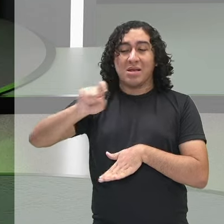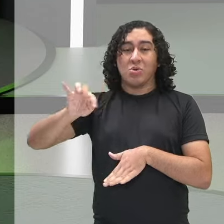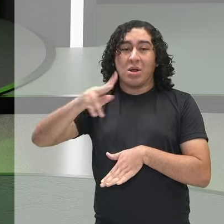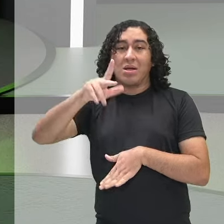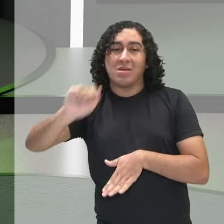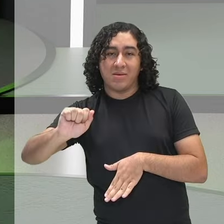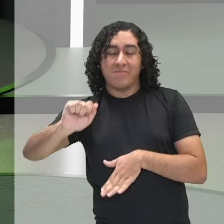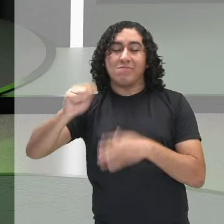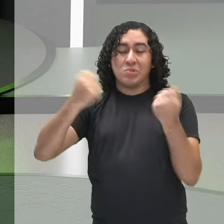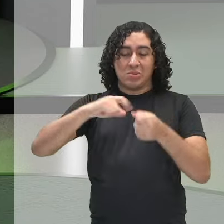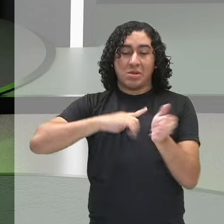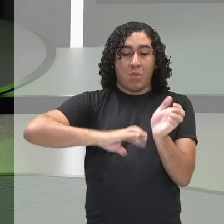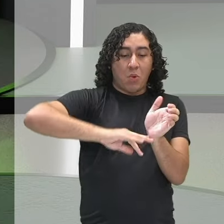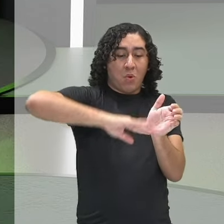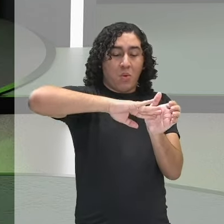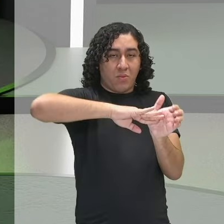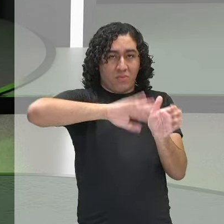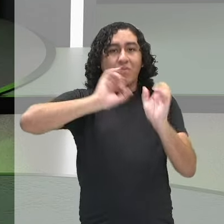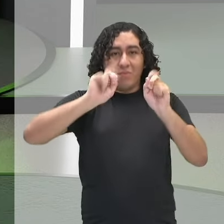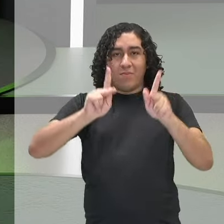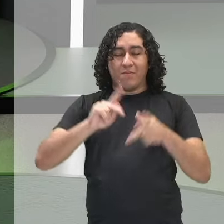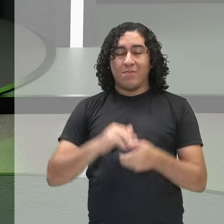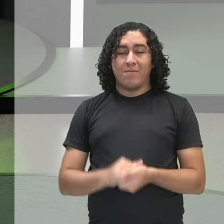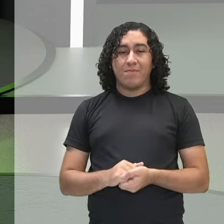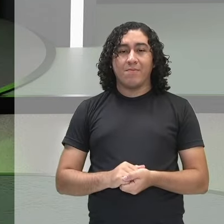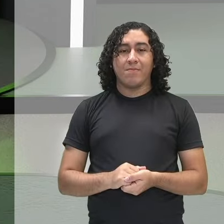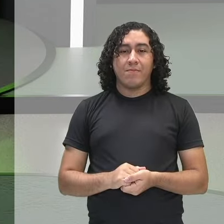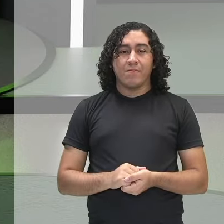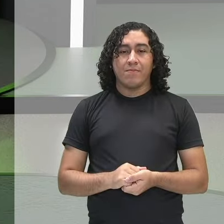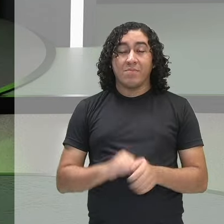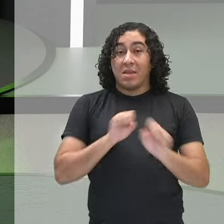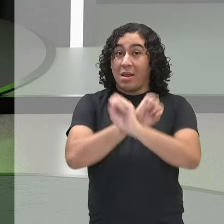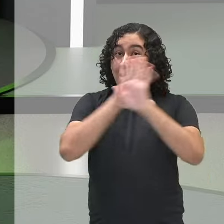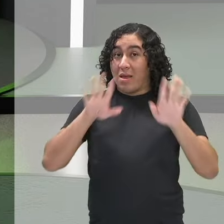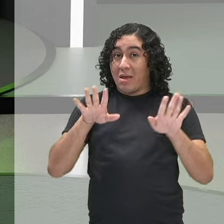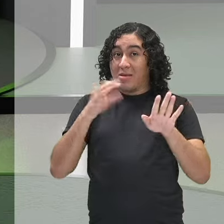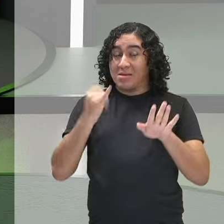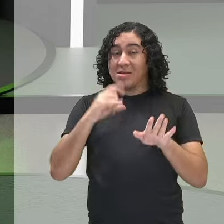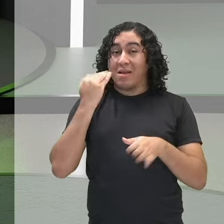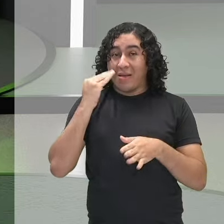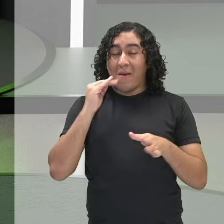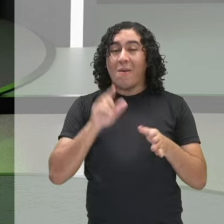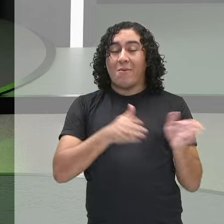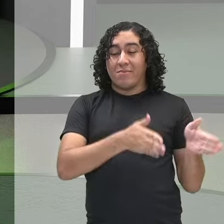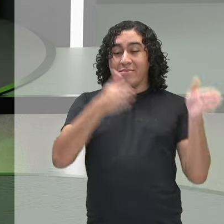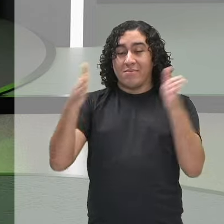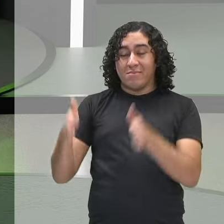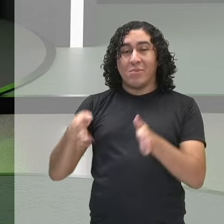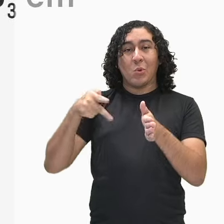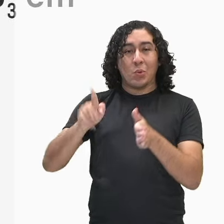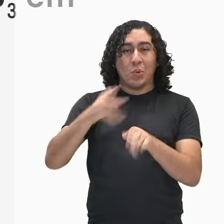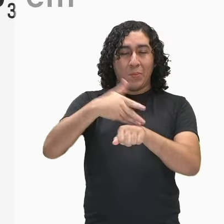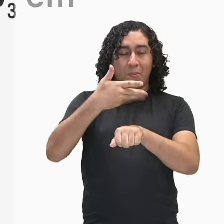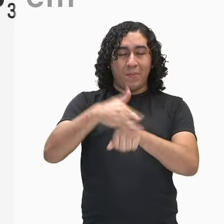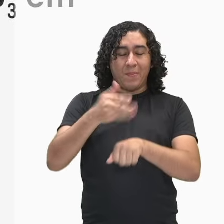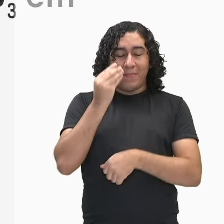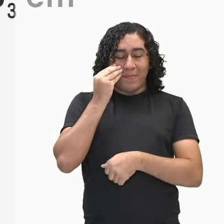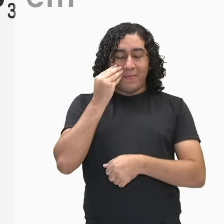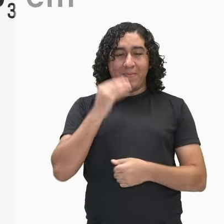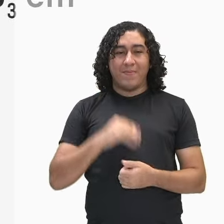saturada com corpo de fundo, tá bom? Ficou claro? Se ficou, vamos agora para uma aplicação, dê uma